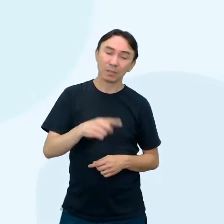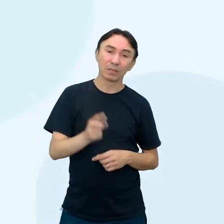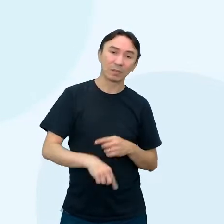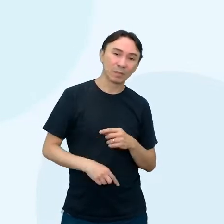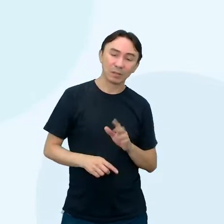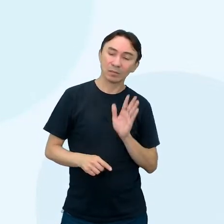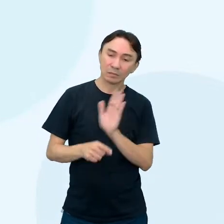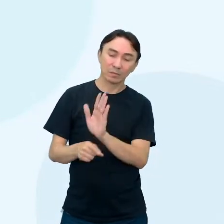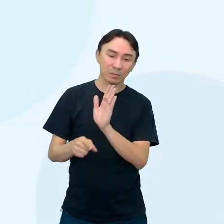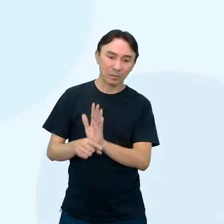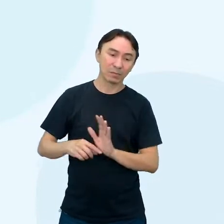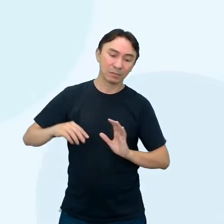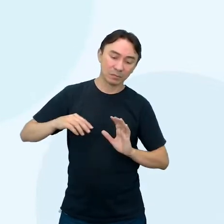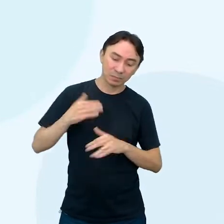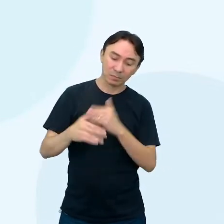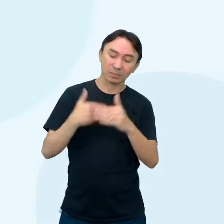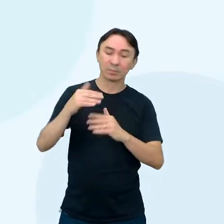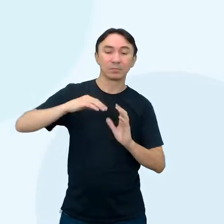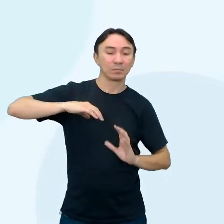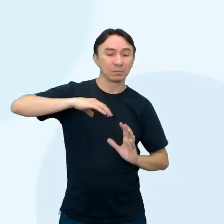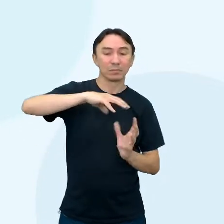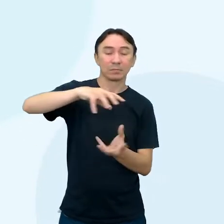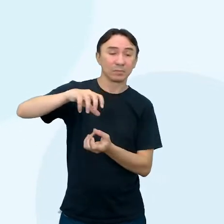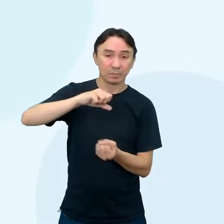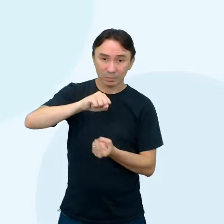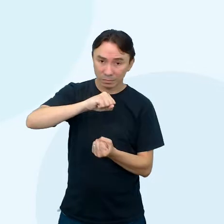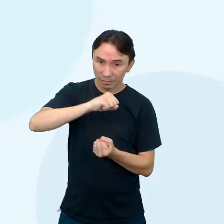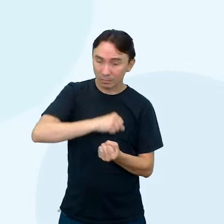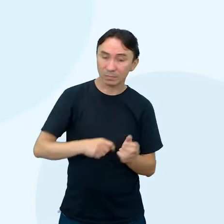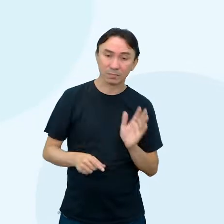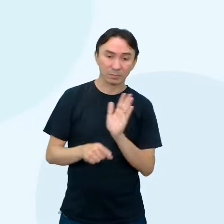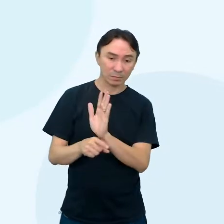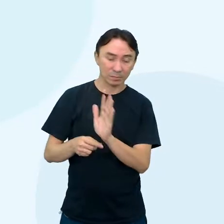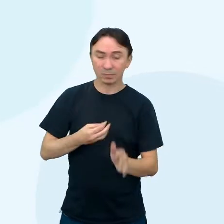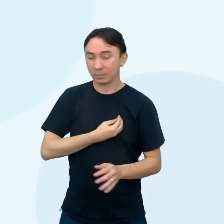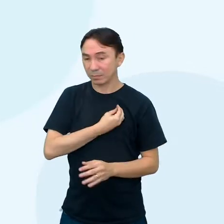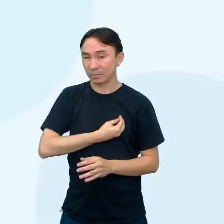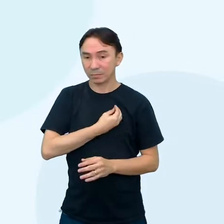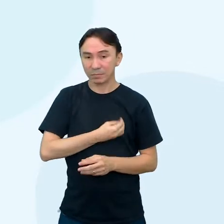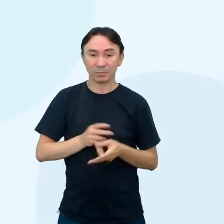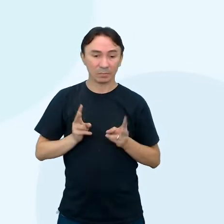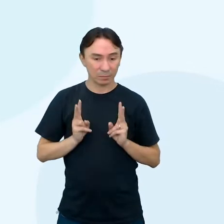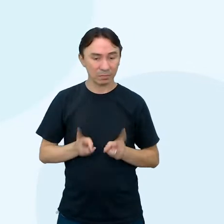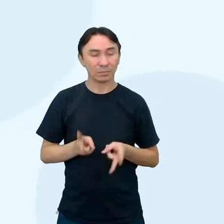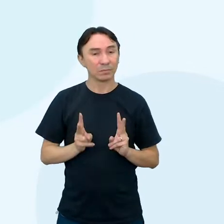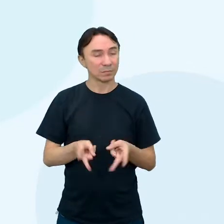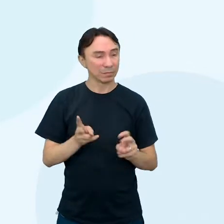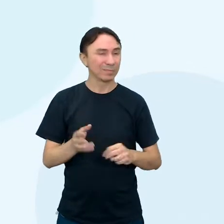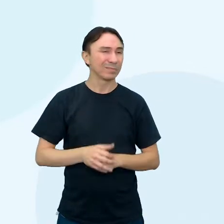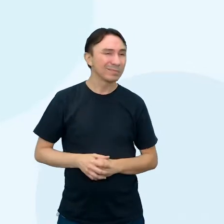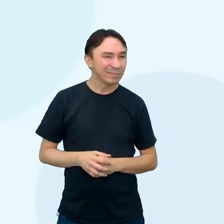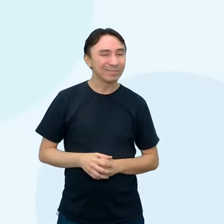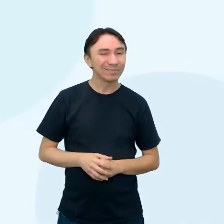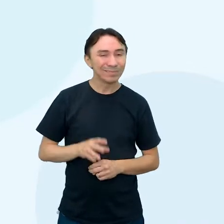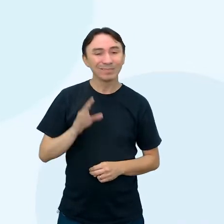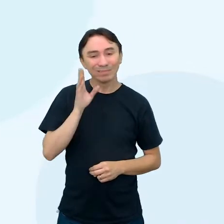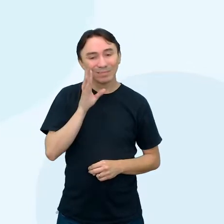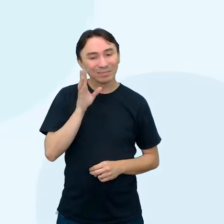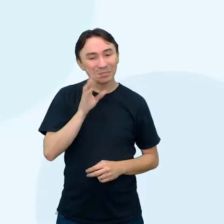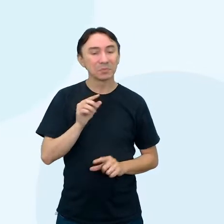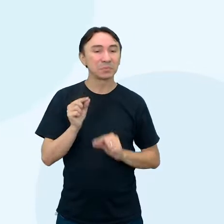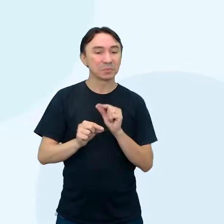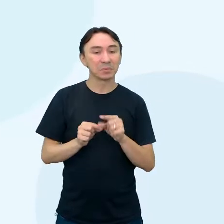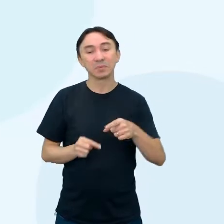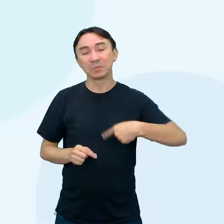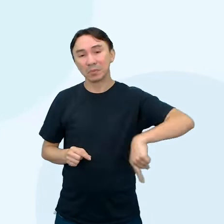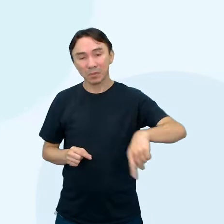de recursos naturais e a preservação da vida em todas as suas formas. É bacana, justamente a gente ressaltar, quando